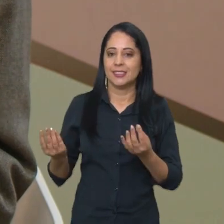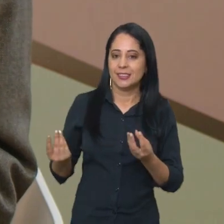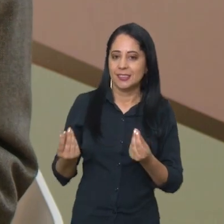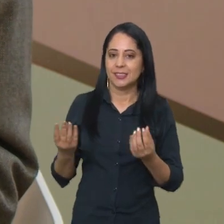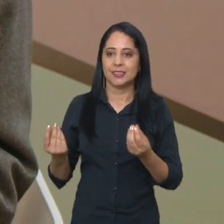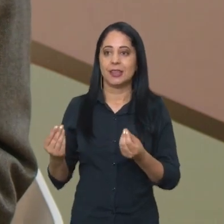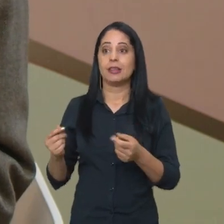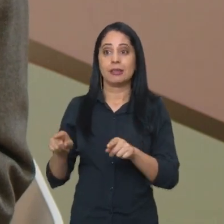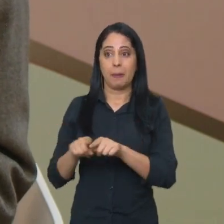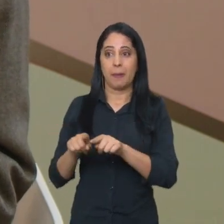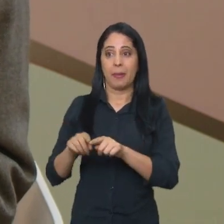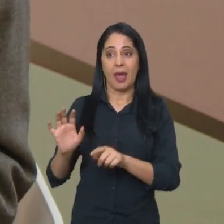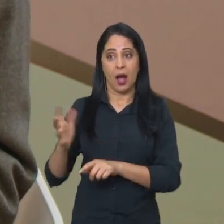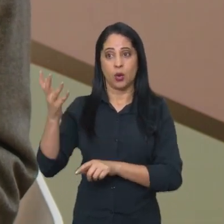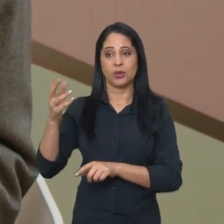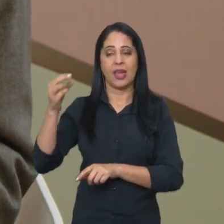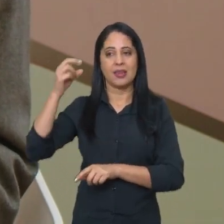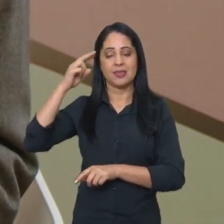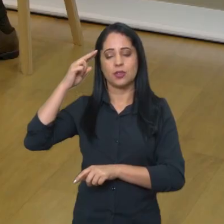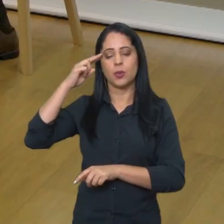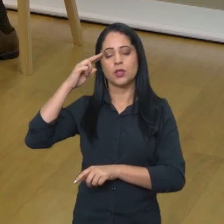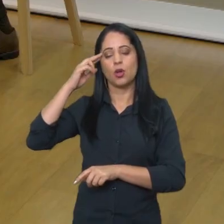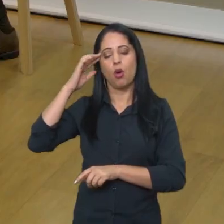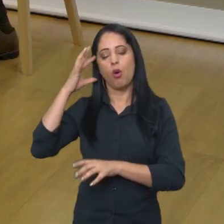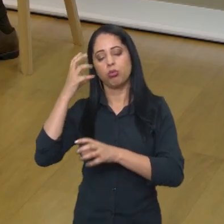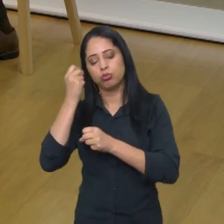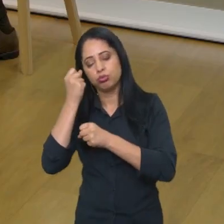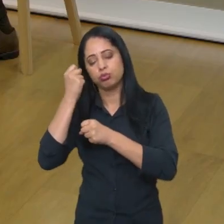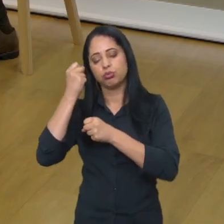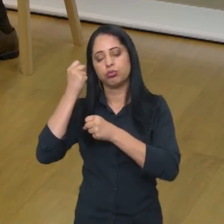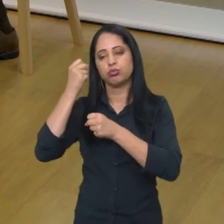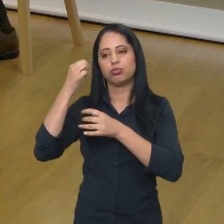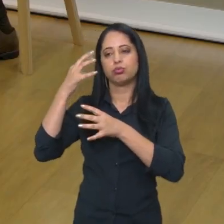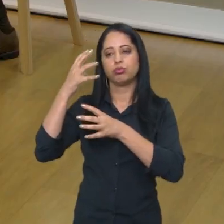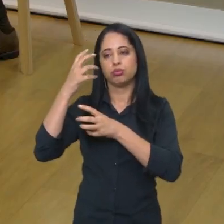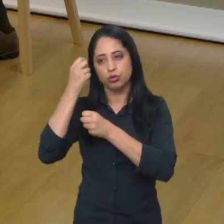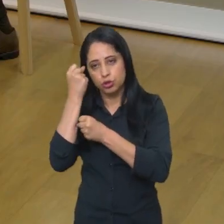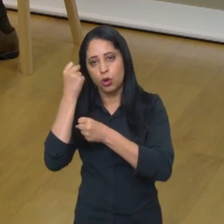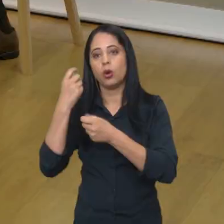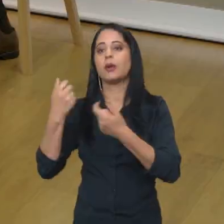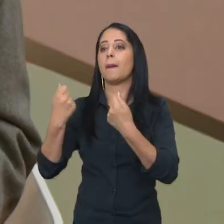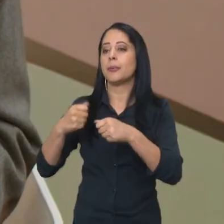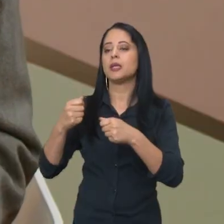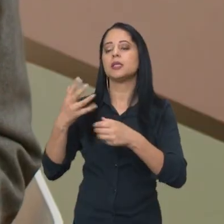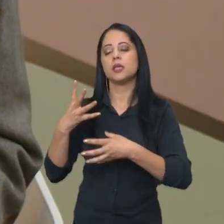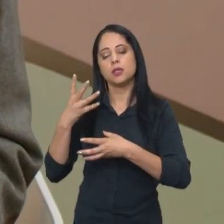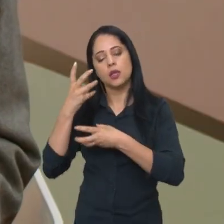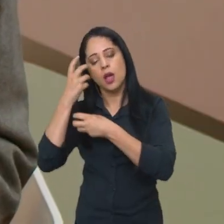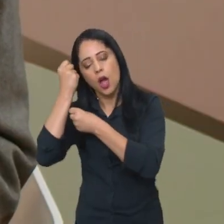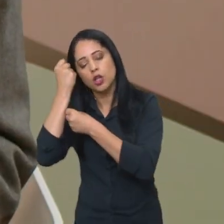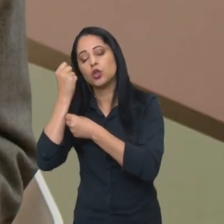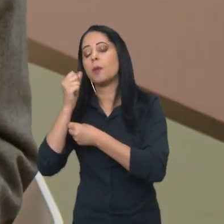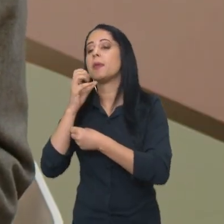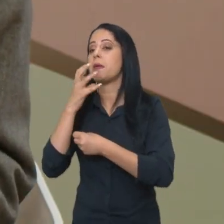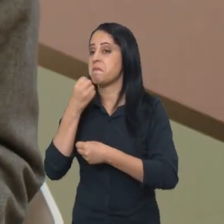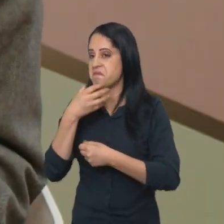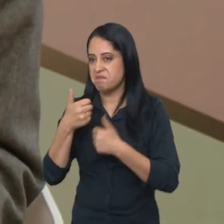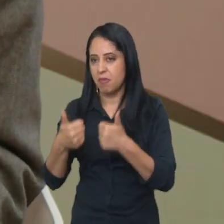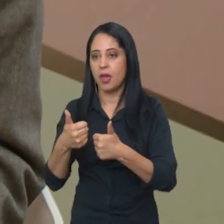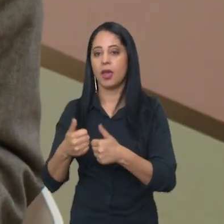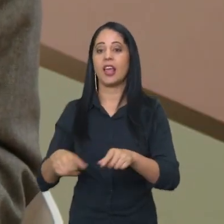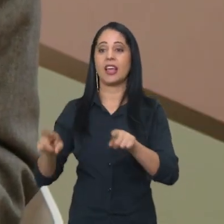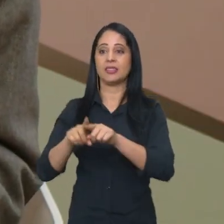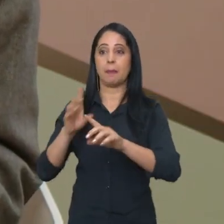de apneia do sono, isso importa. Então é importante cuidar da qualidade do sono para prevenir o Alzheimer. O quadro depressivo, a gente já falou no